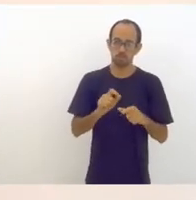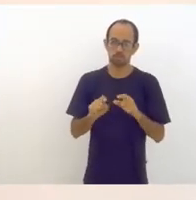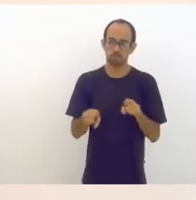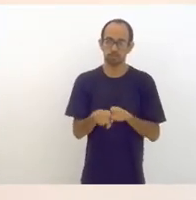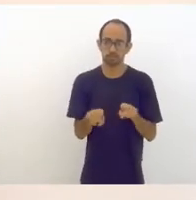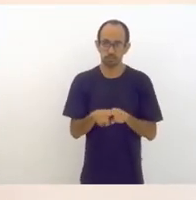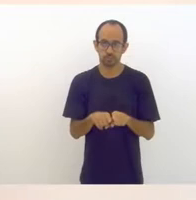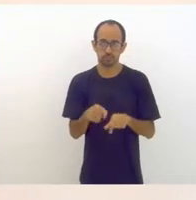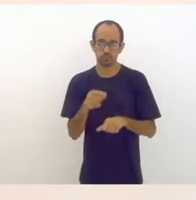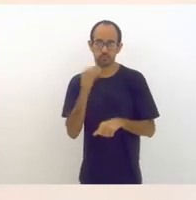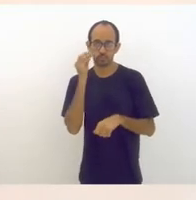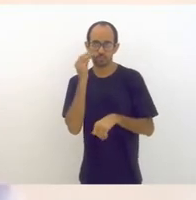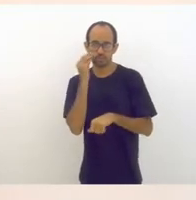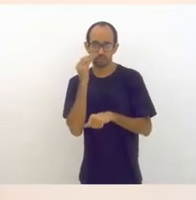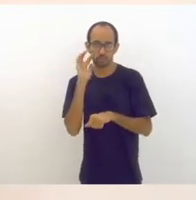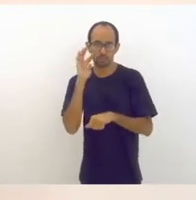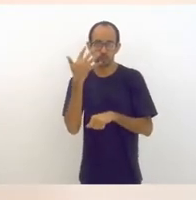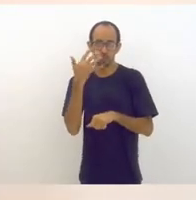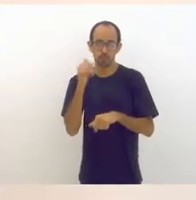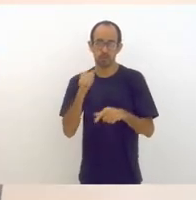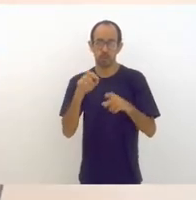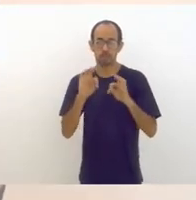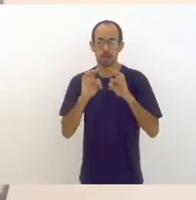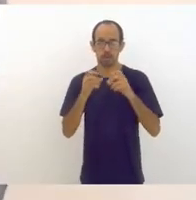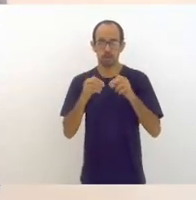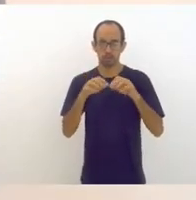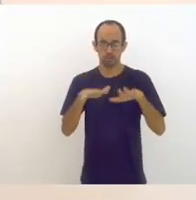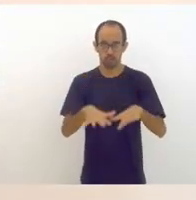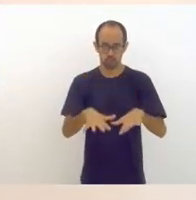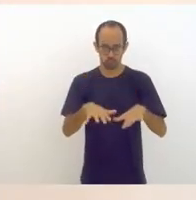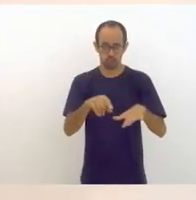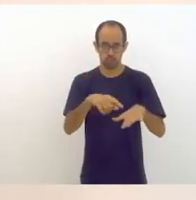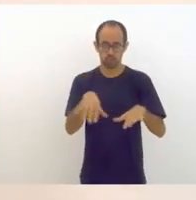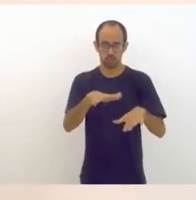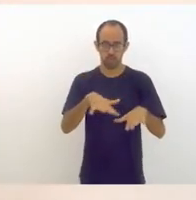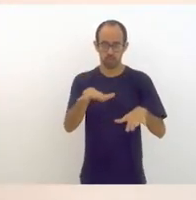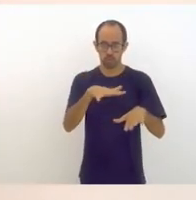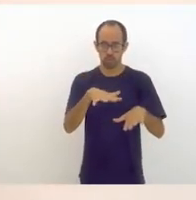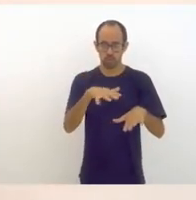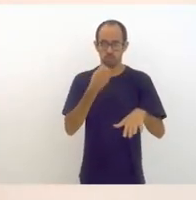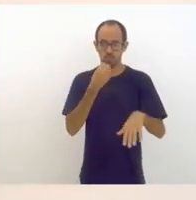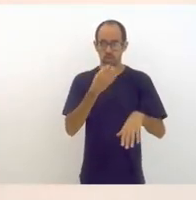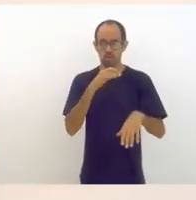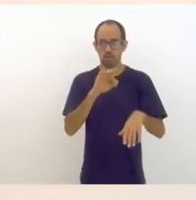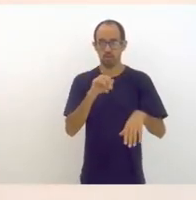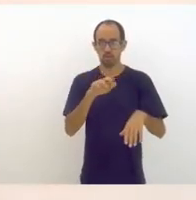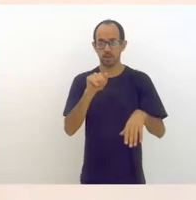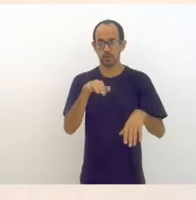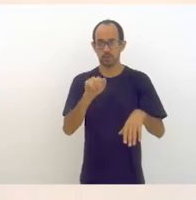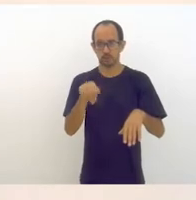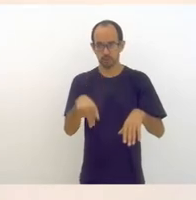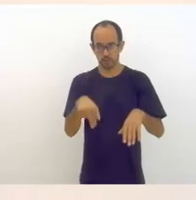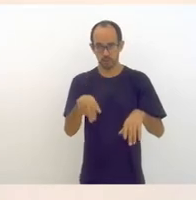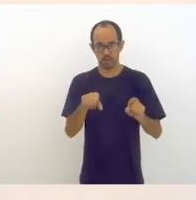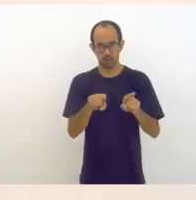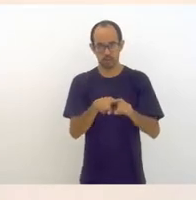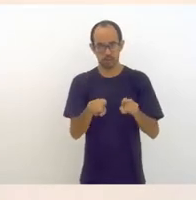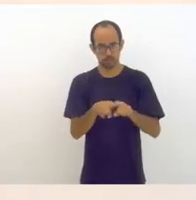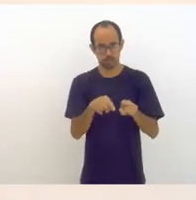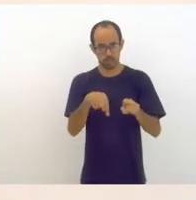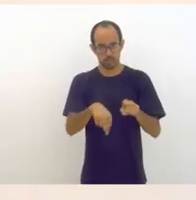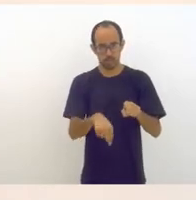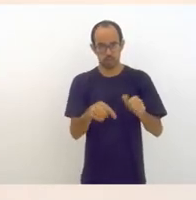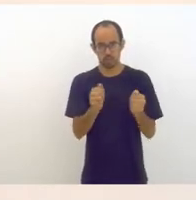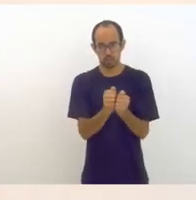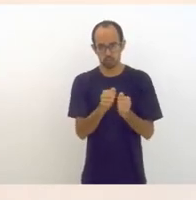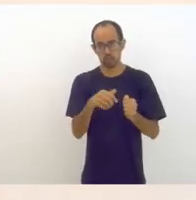buscar solucionar para quem já está instalado nessa área. É bom que a Firjan está aqui representando, que também esteve